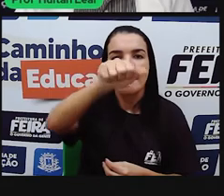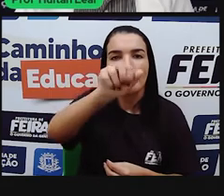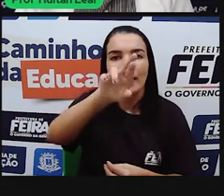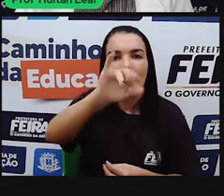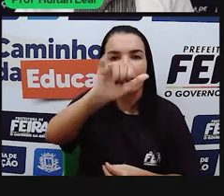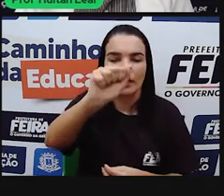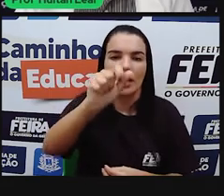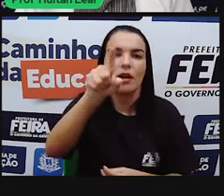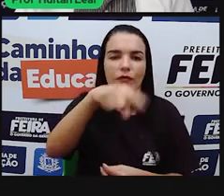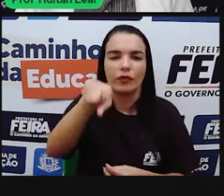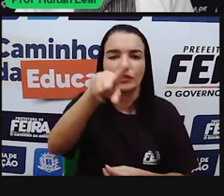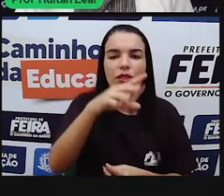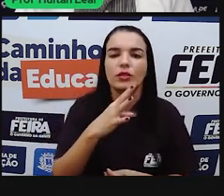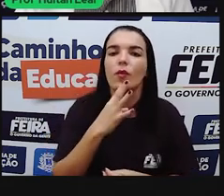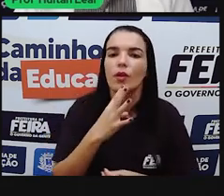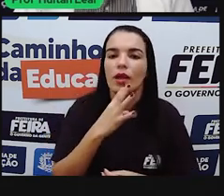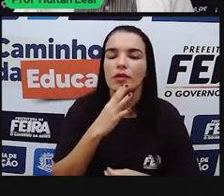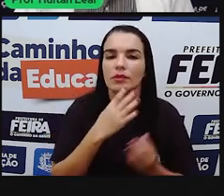conhecem.